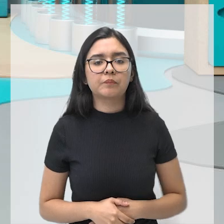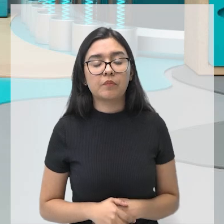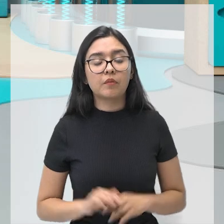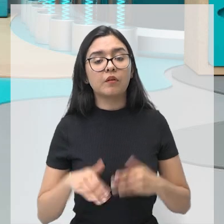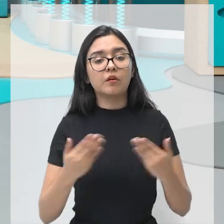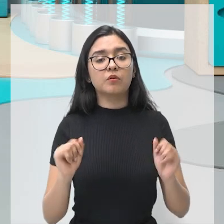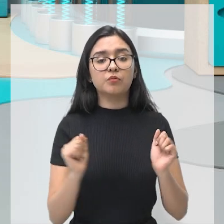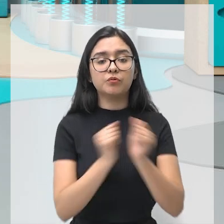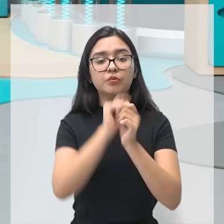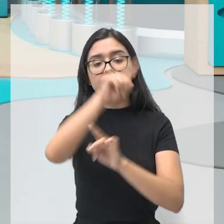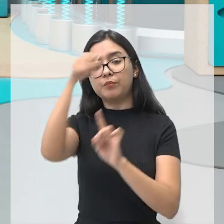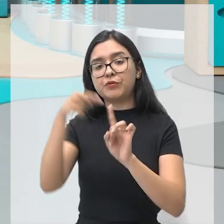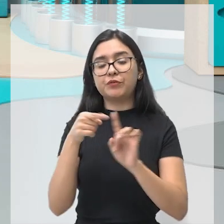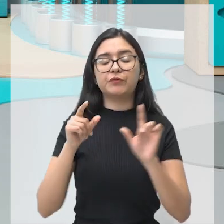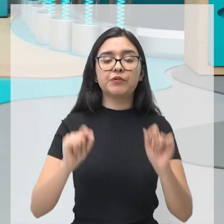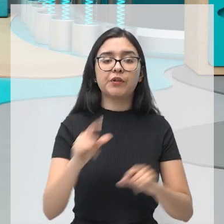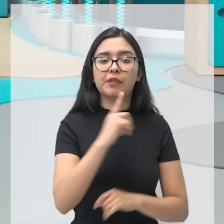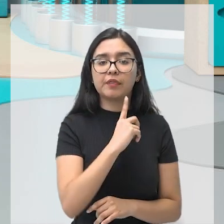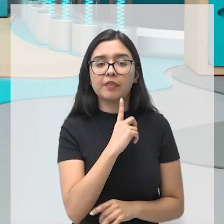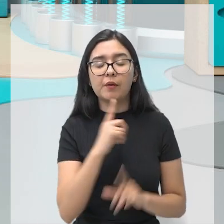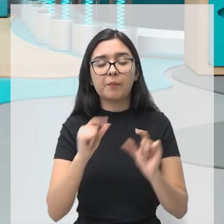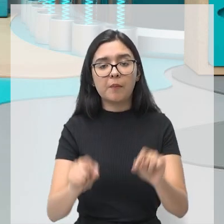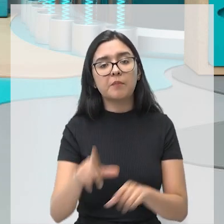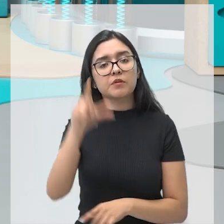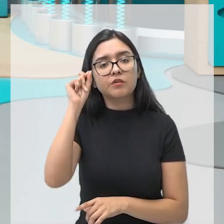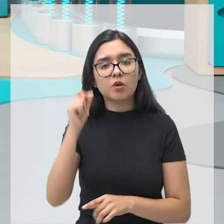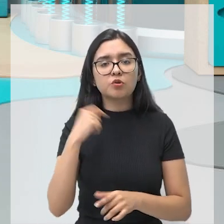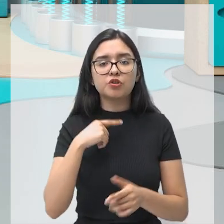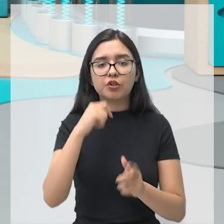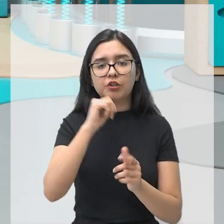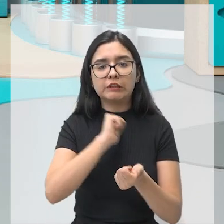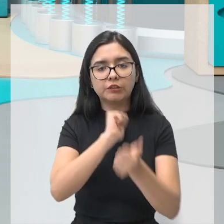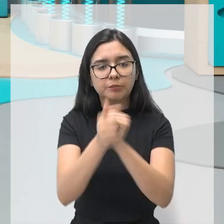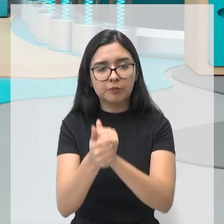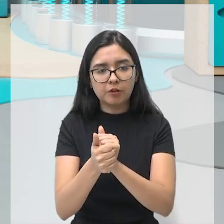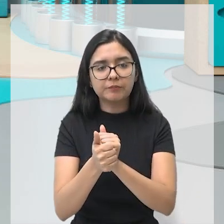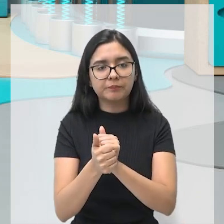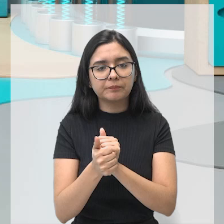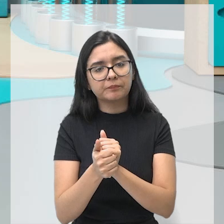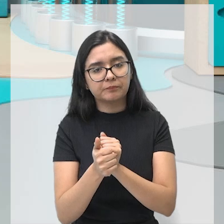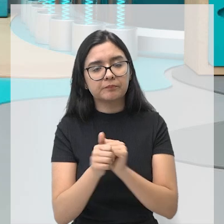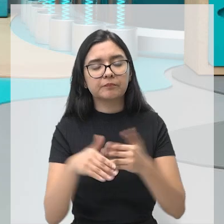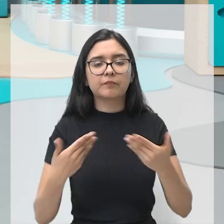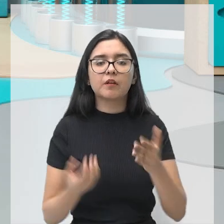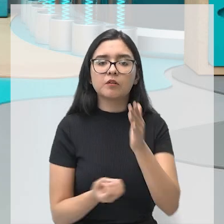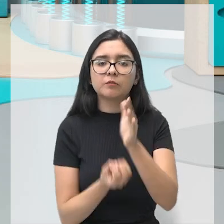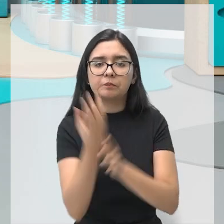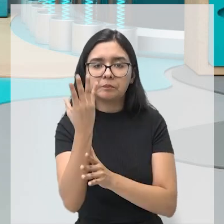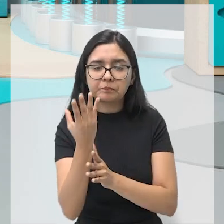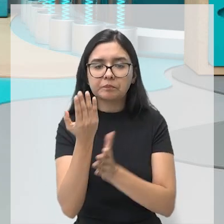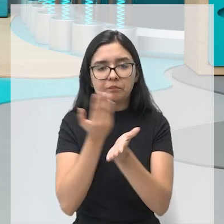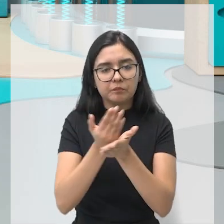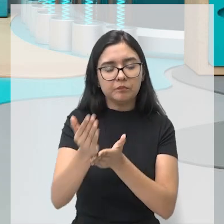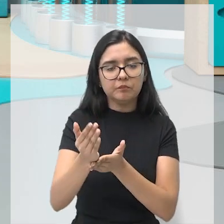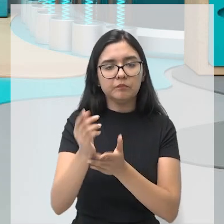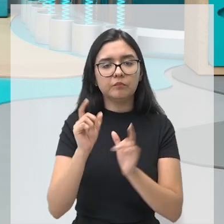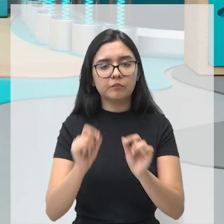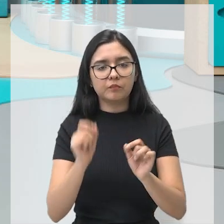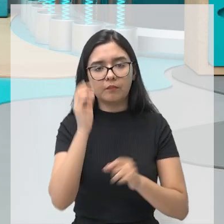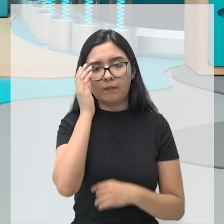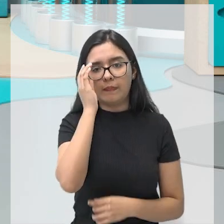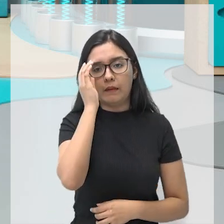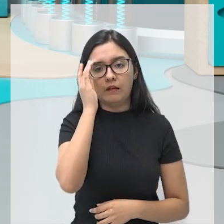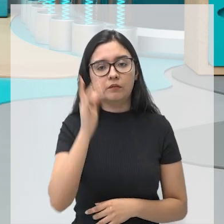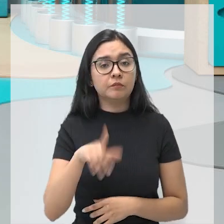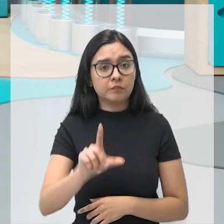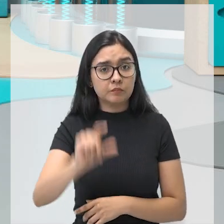Juntamente com a intenção de ter ali uma opção de modalidade, tá? Esse esporte surgiu como